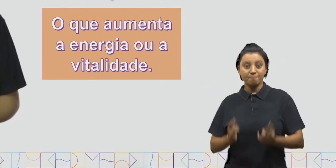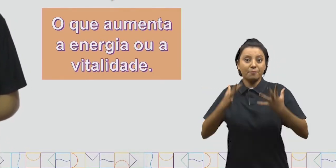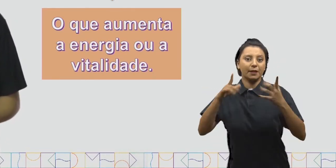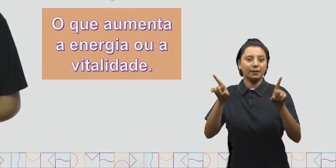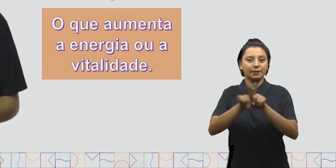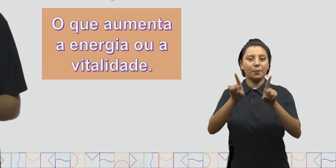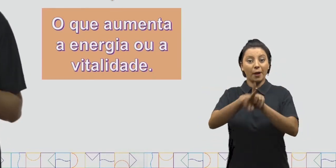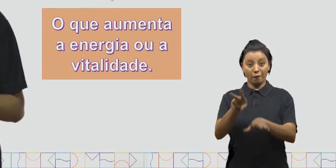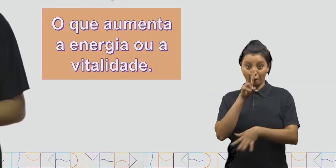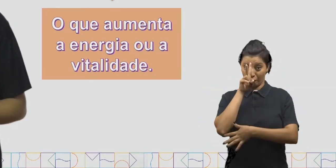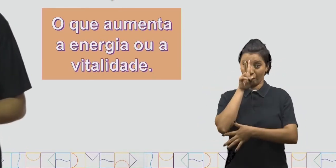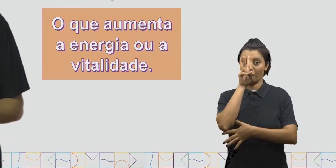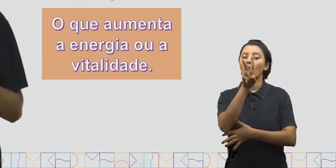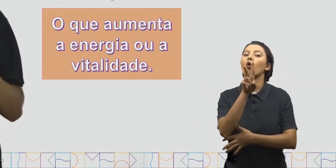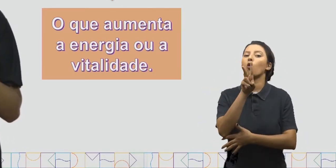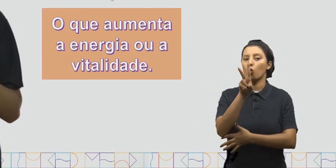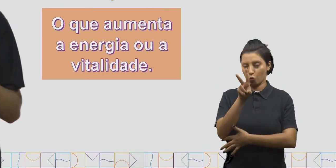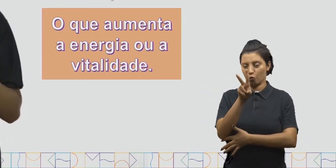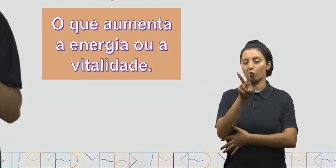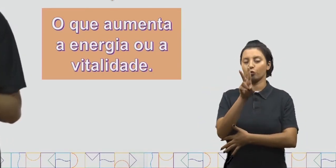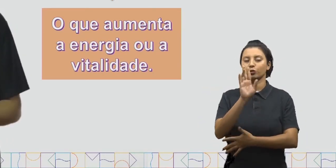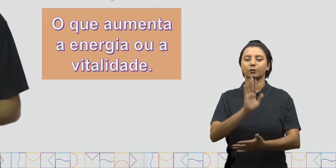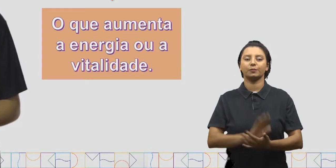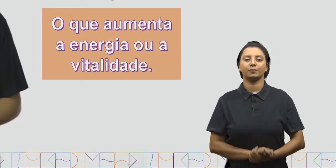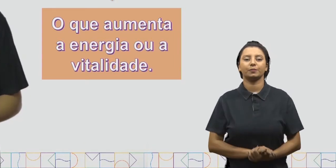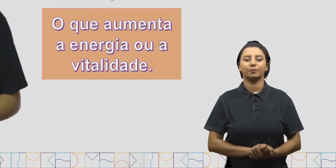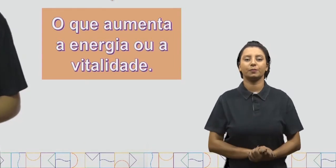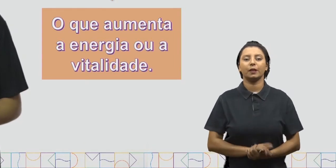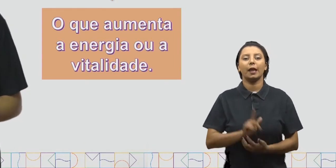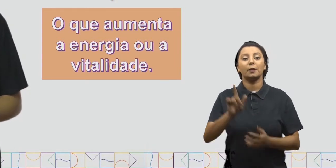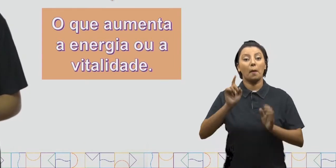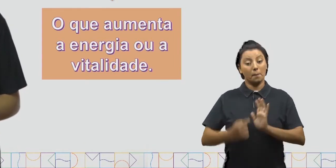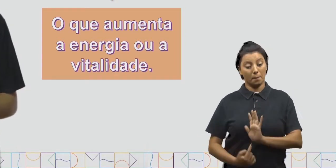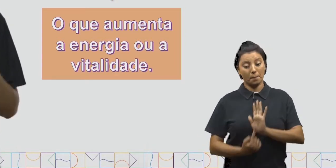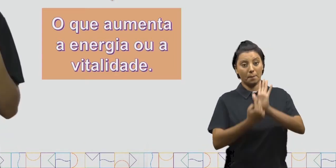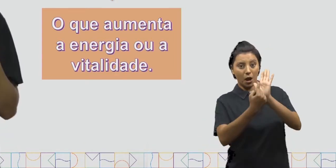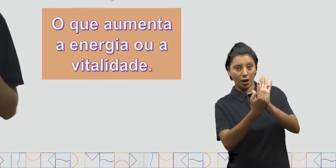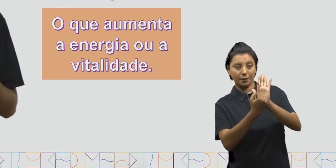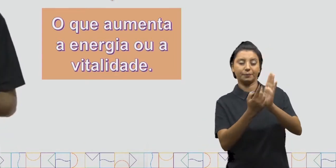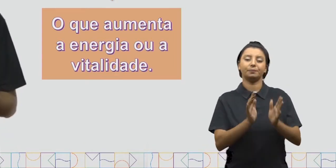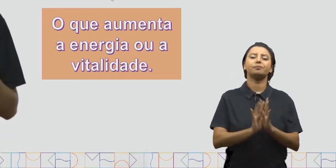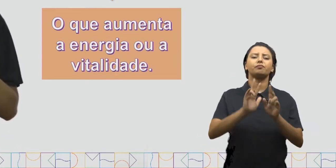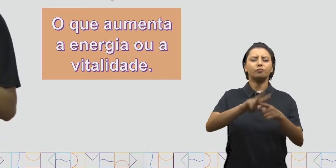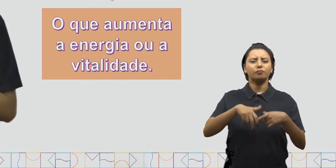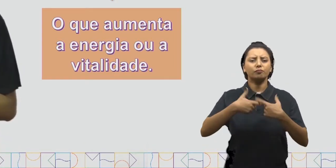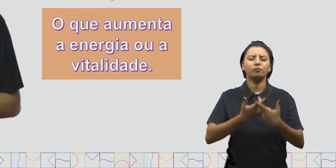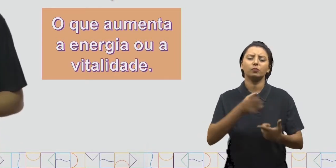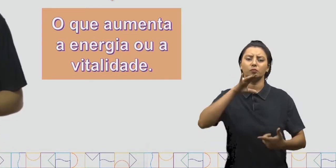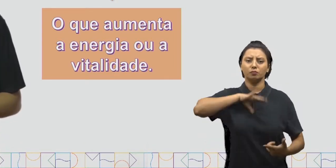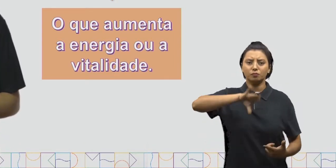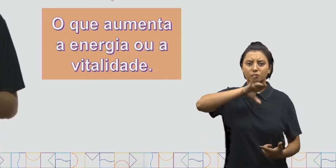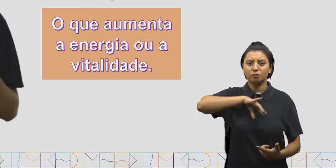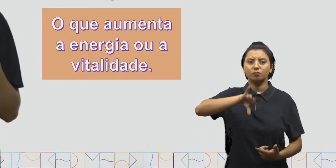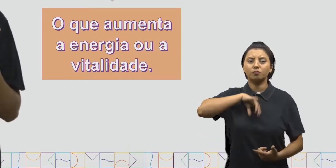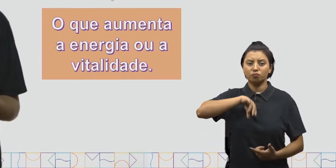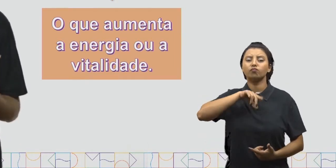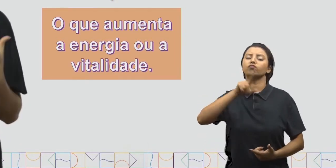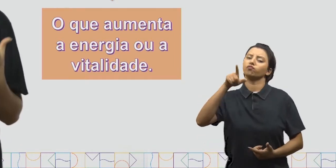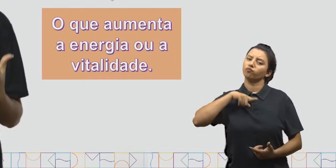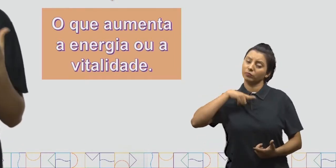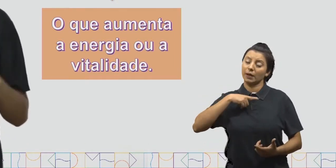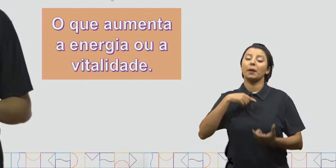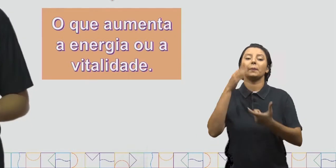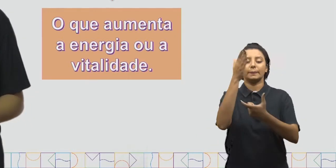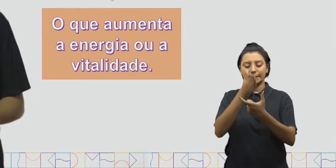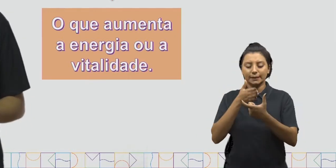a vitalidade, ou seja, é algo forte e que se destaca. E é por isso que na língua portuguesa existe